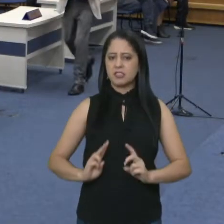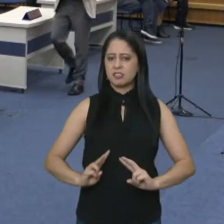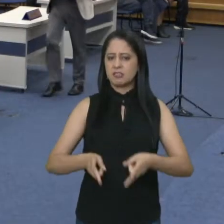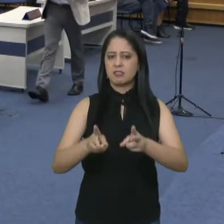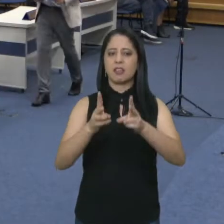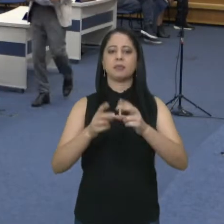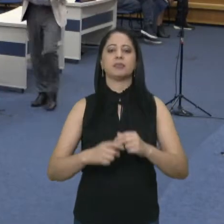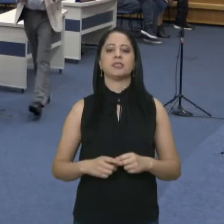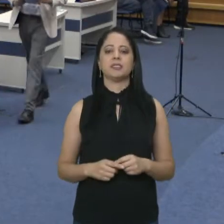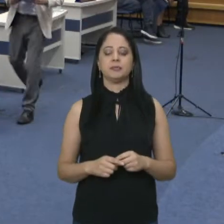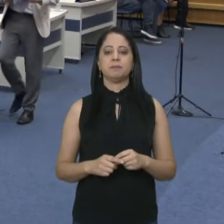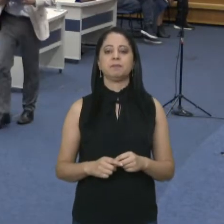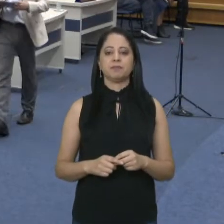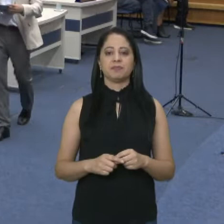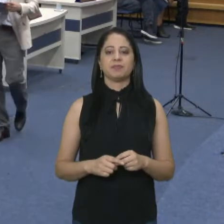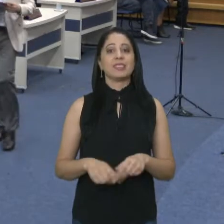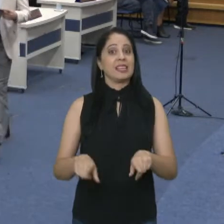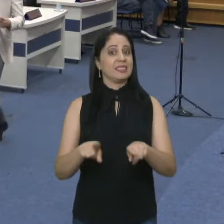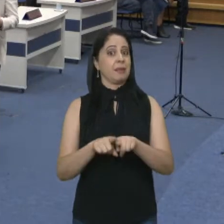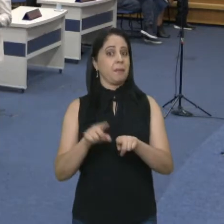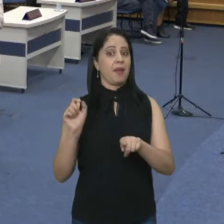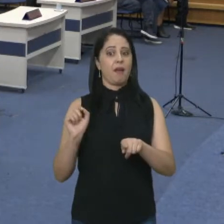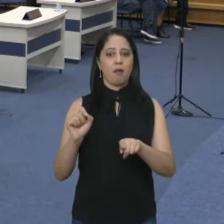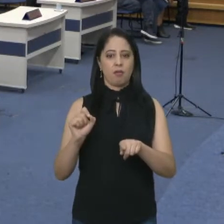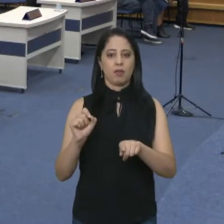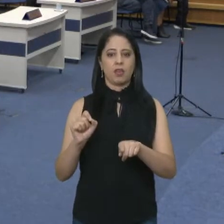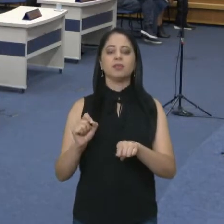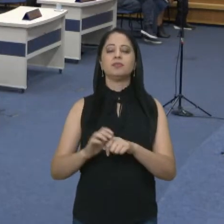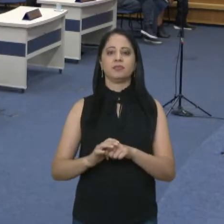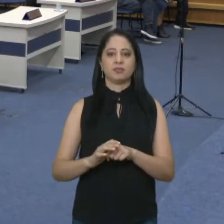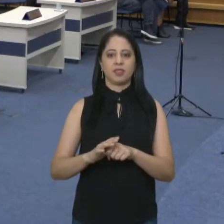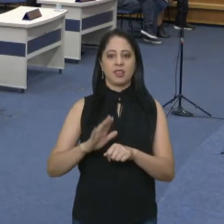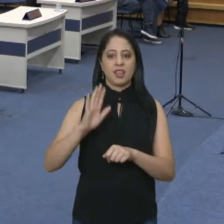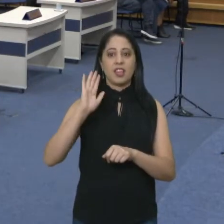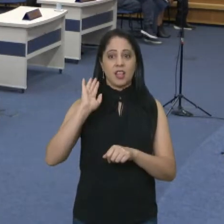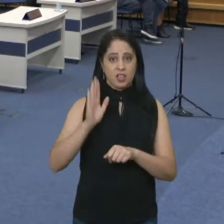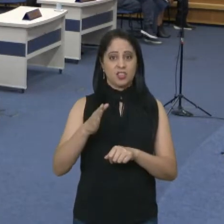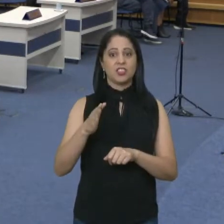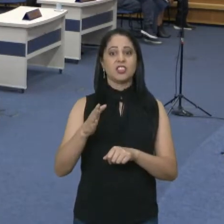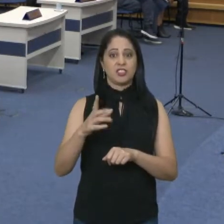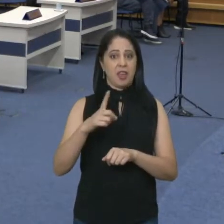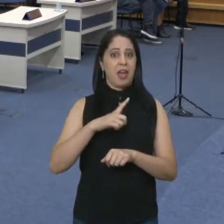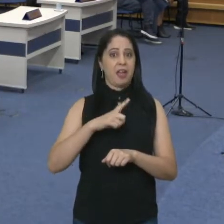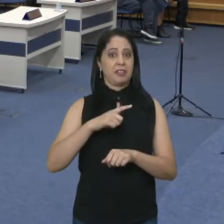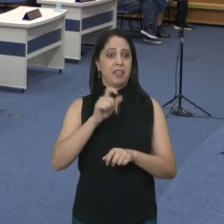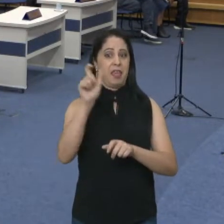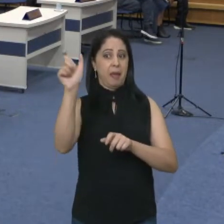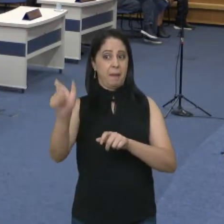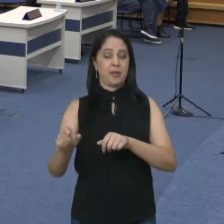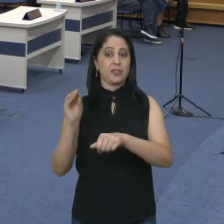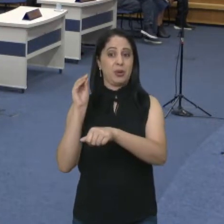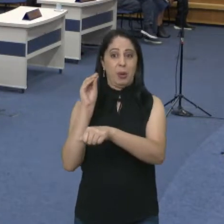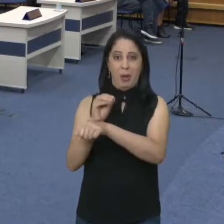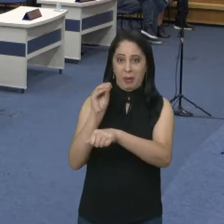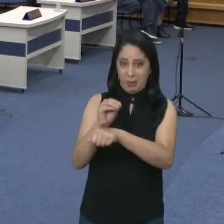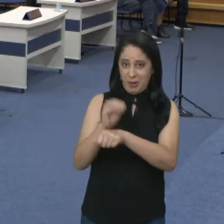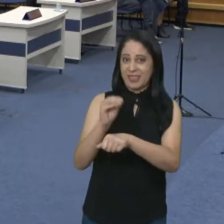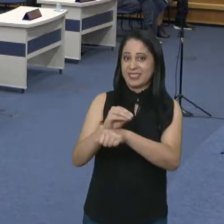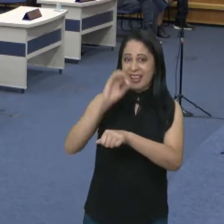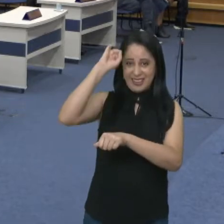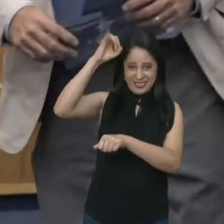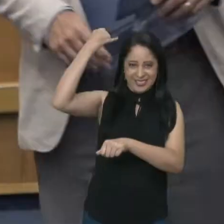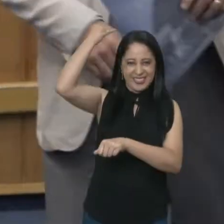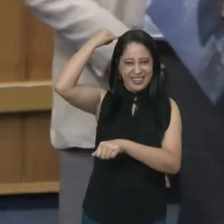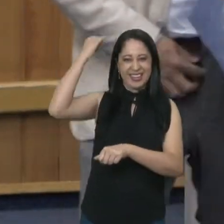E, como você diz, né, José Cláudio, já tem aí uma pessoa que vai cuidar aí da sua saúde mental, tudo, né?